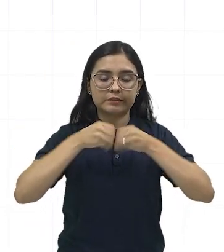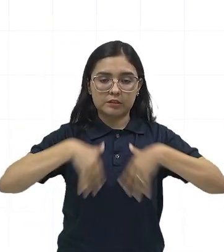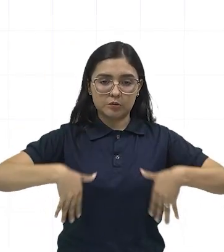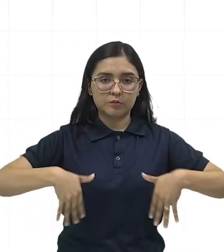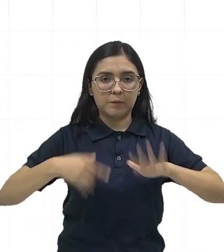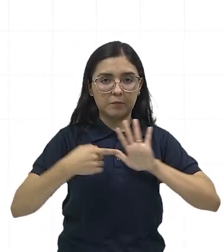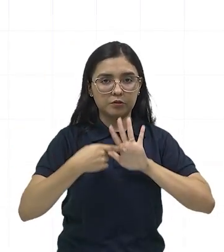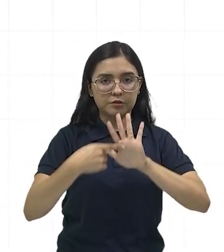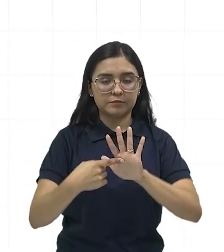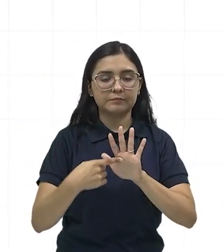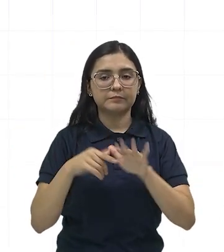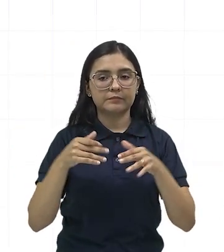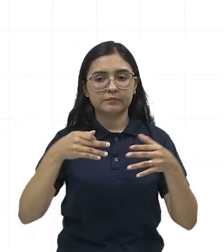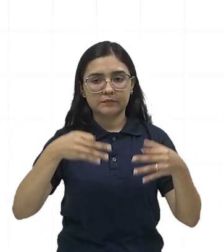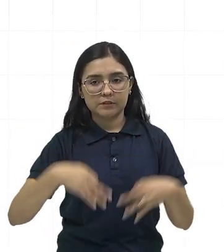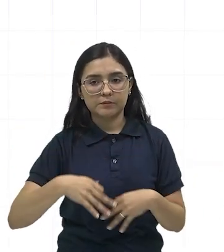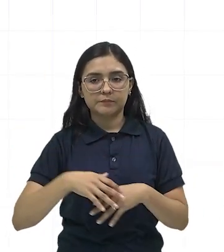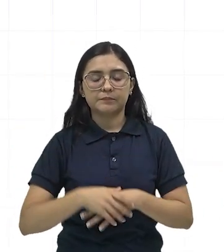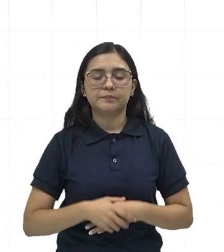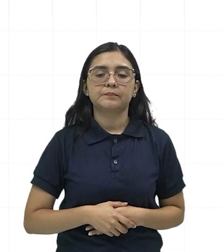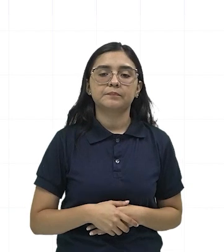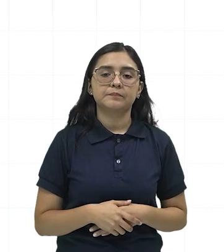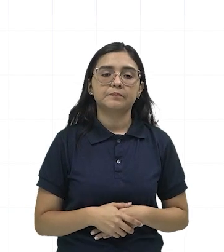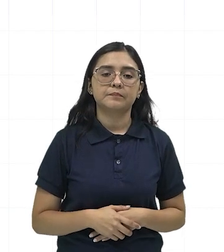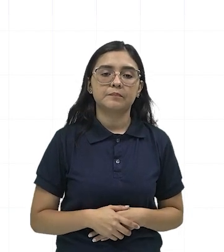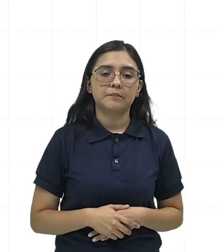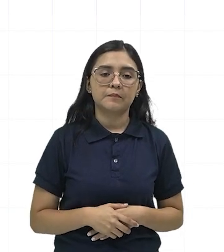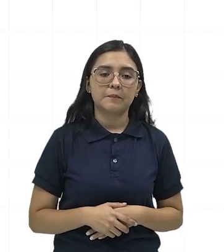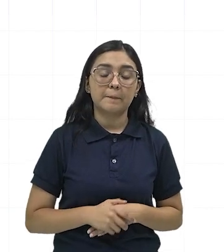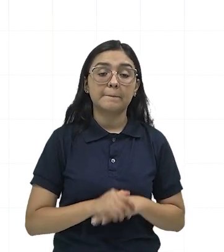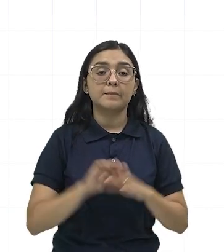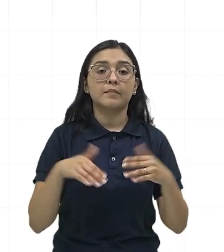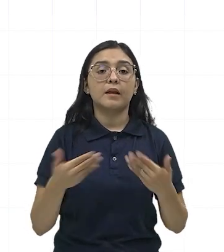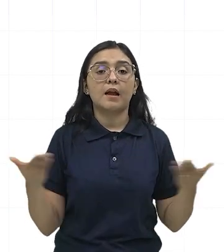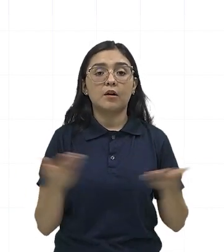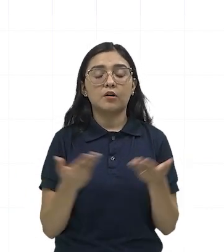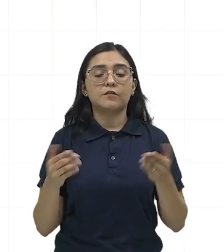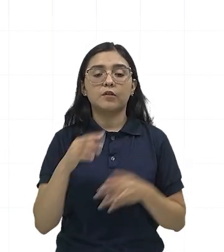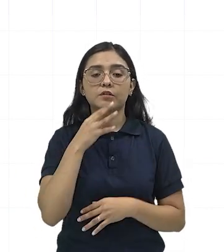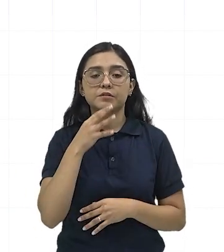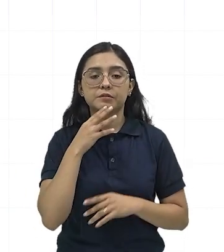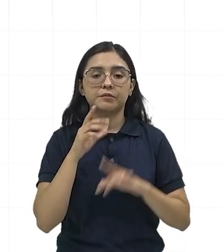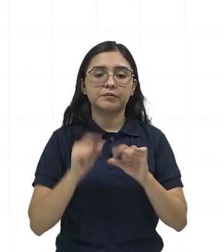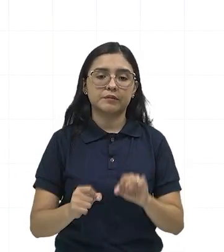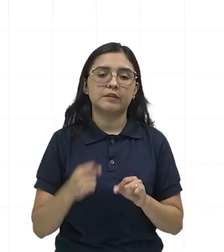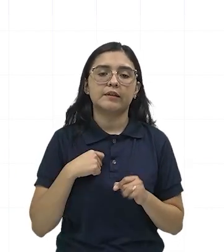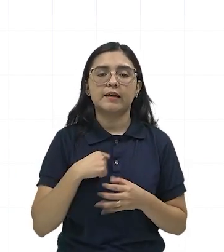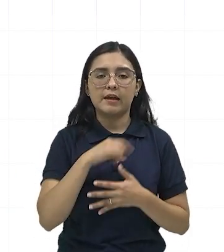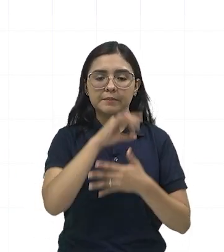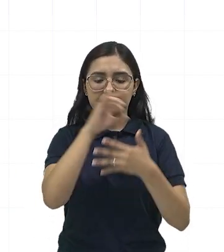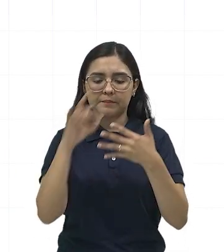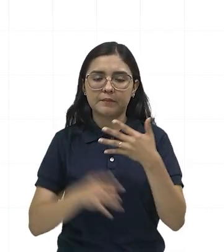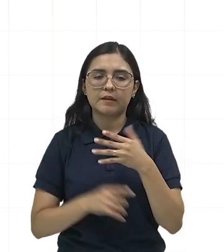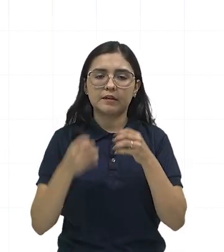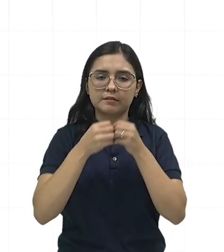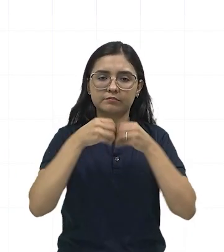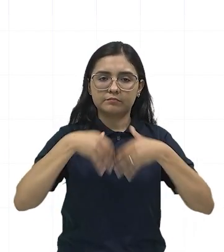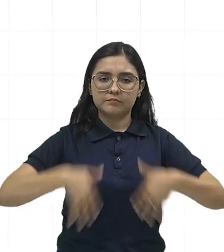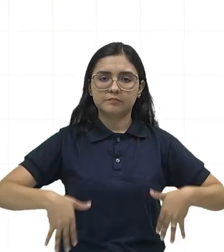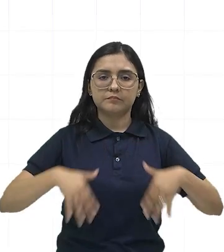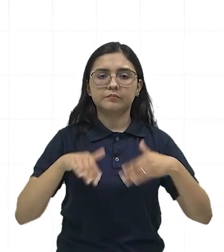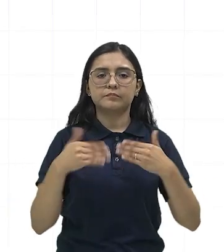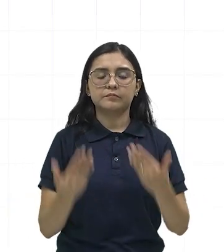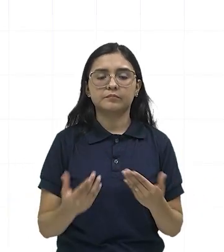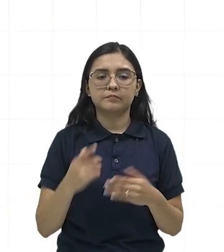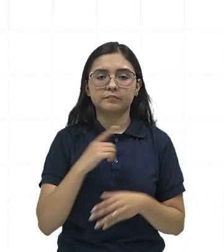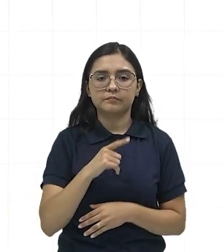para vocês, certo? Vamos agora conhecer um pouco mais dessas glândulas, né? Então, dentro das